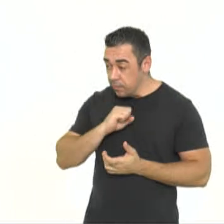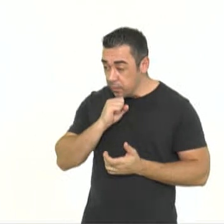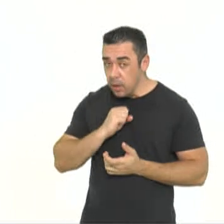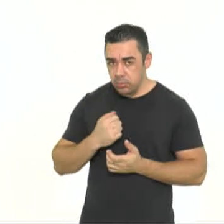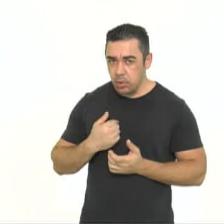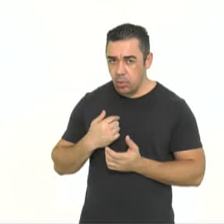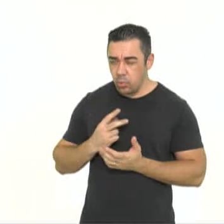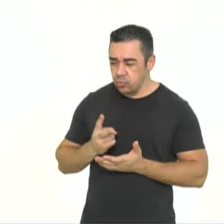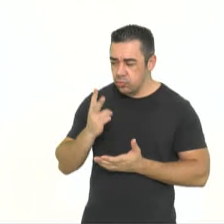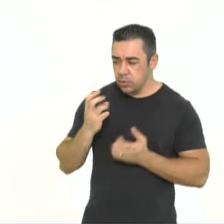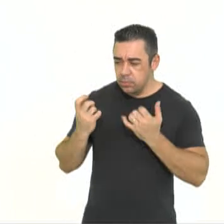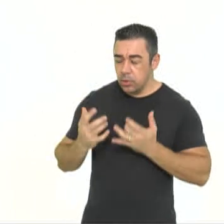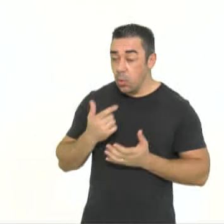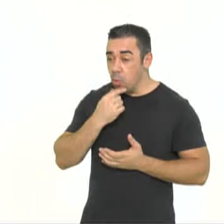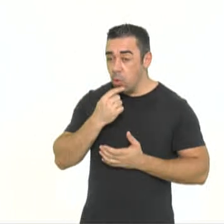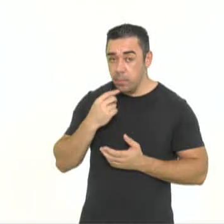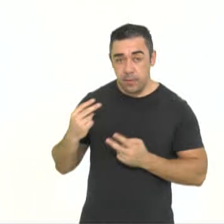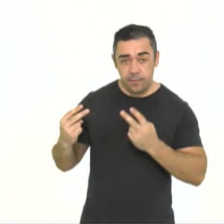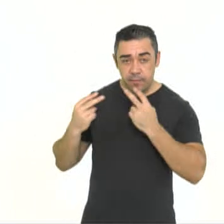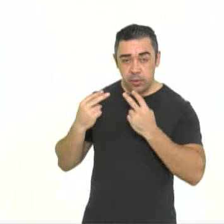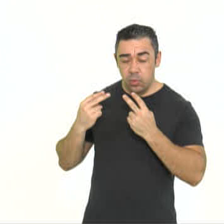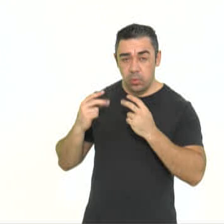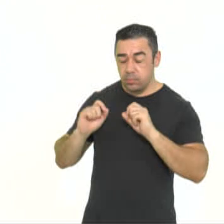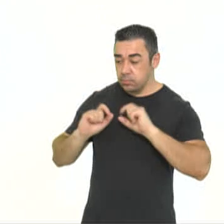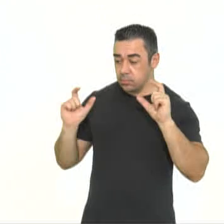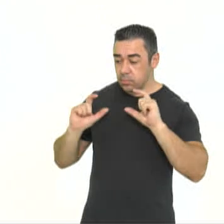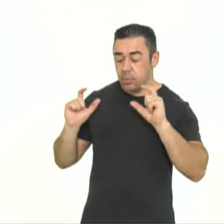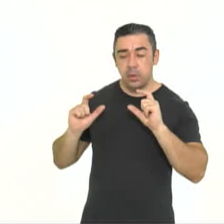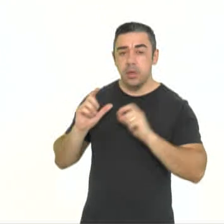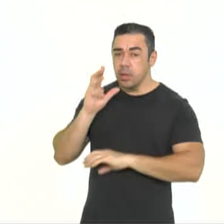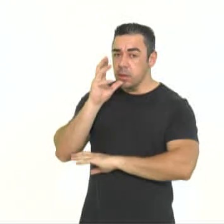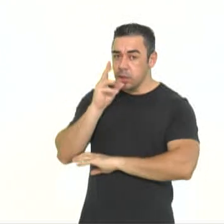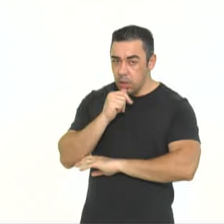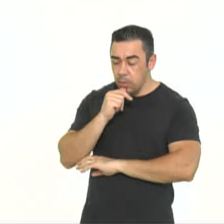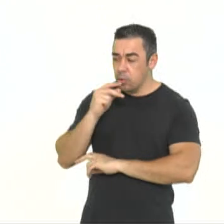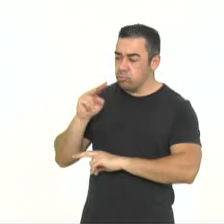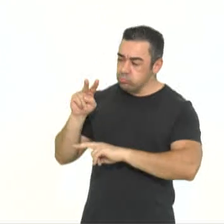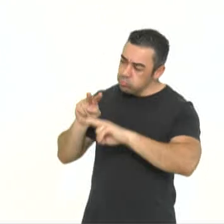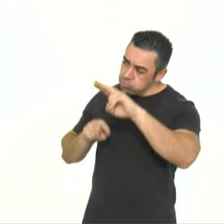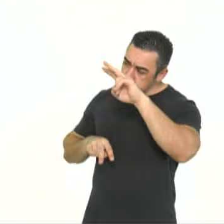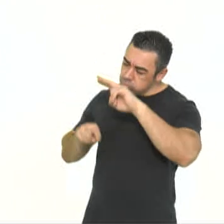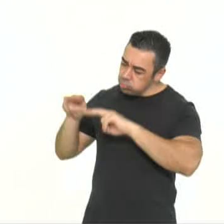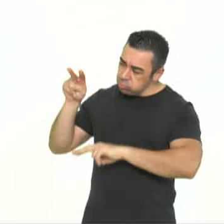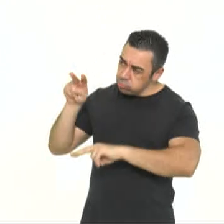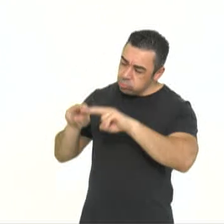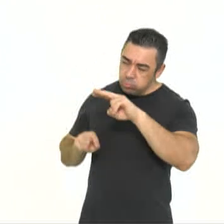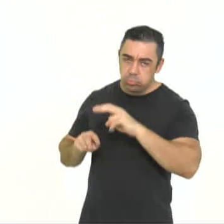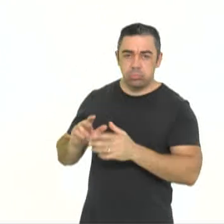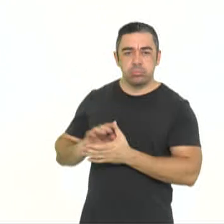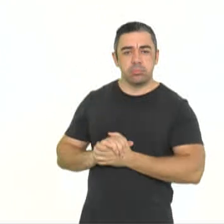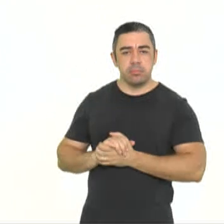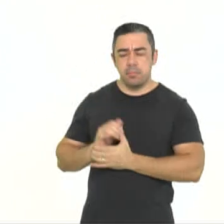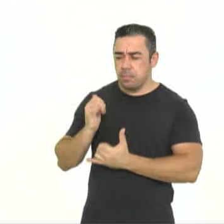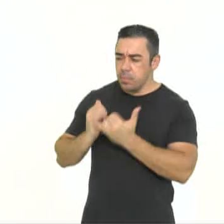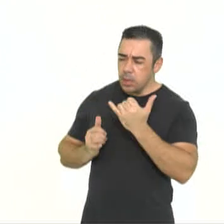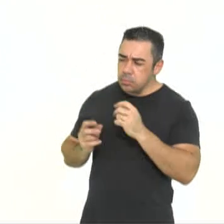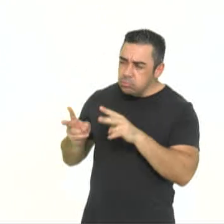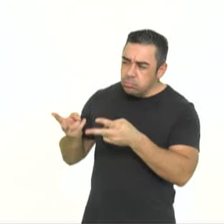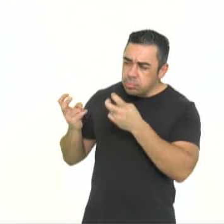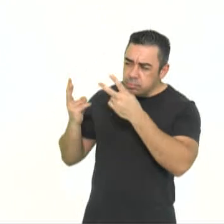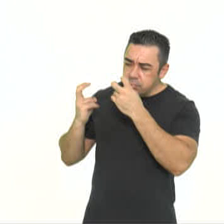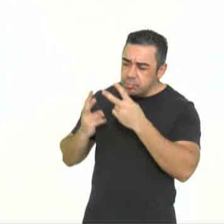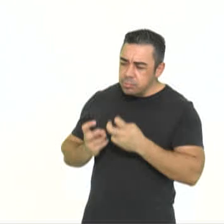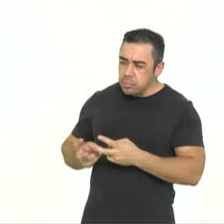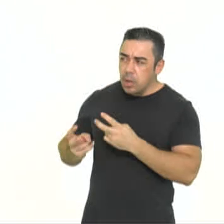eu, ouviu-me atentamente. Considerou demoradamente o meu físico. Pareceu que me julgava, de